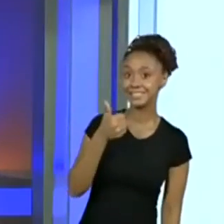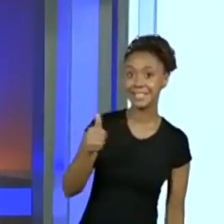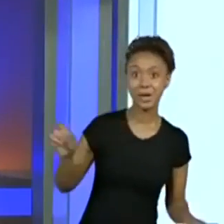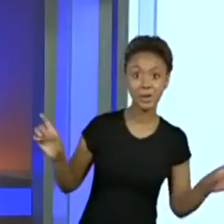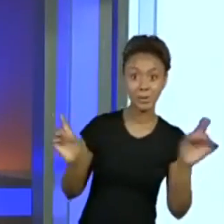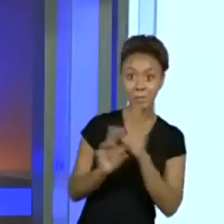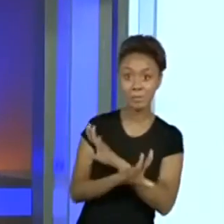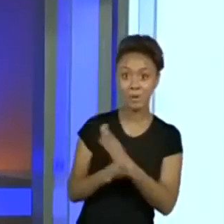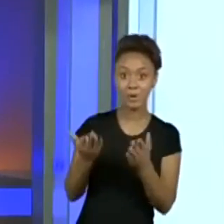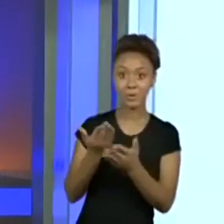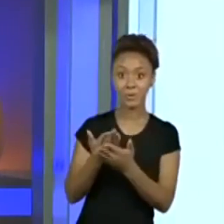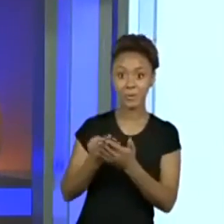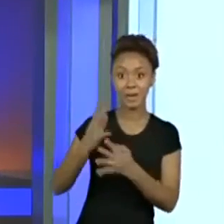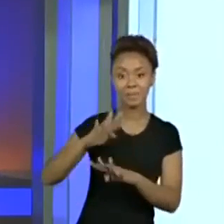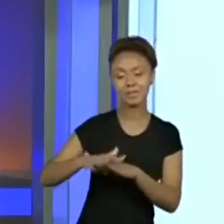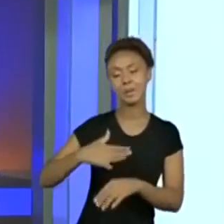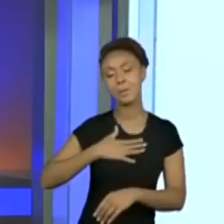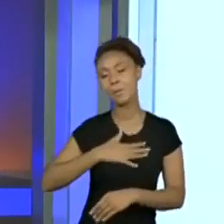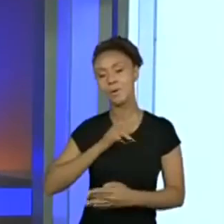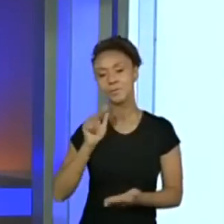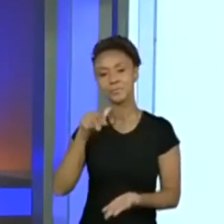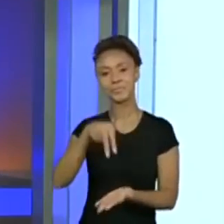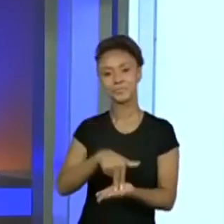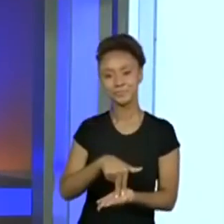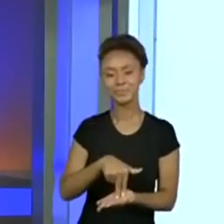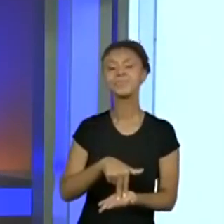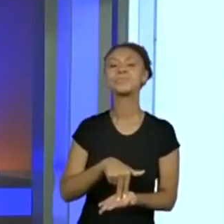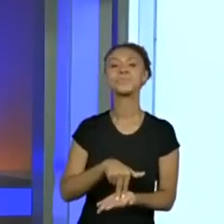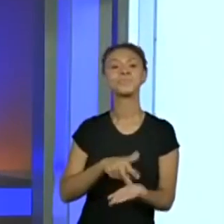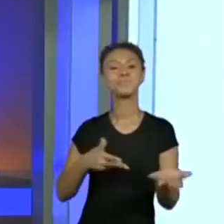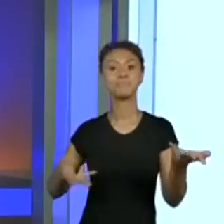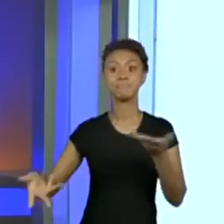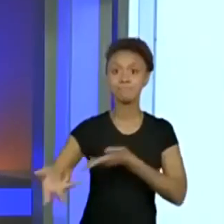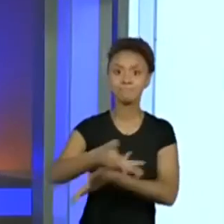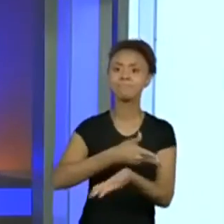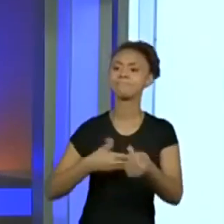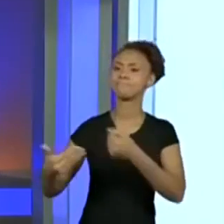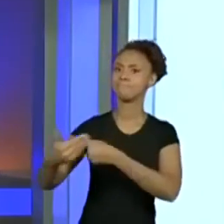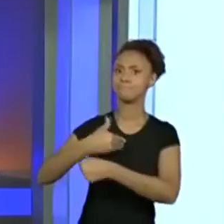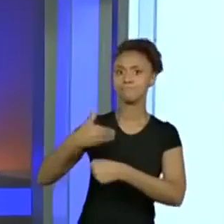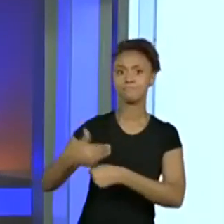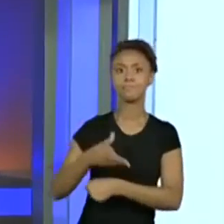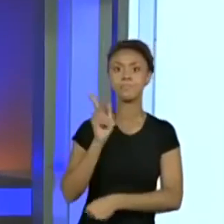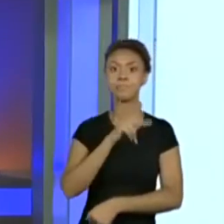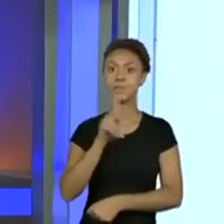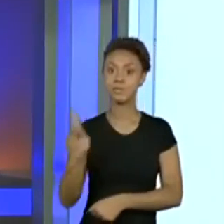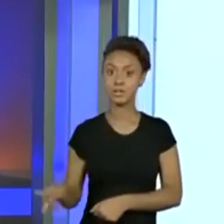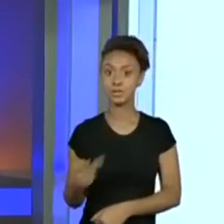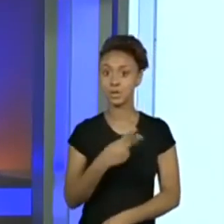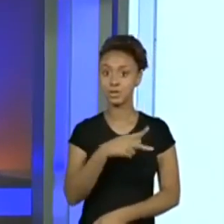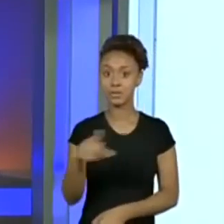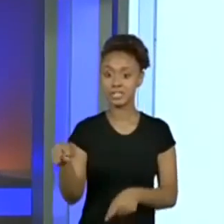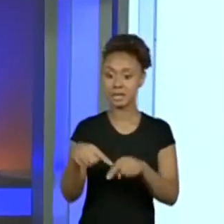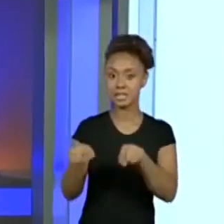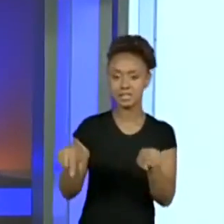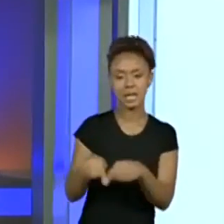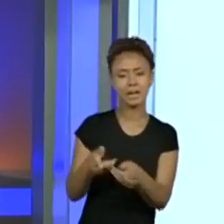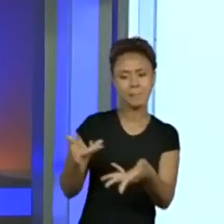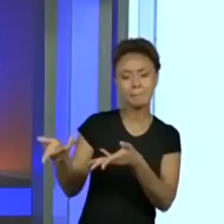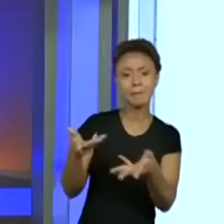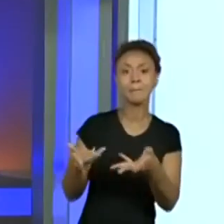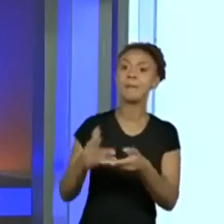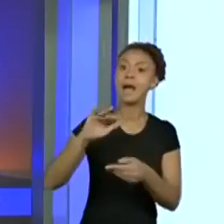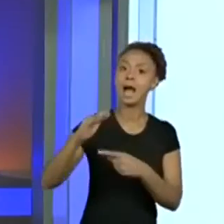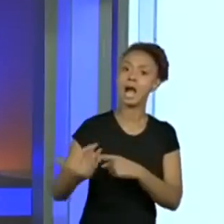mais uma aula de matemática? É um prazer estar aqui com vocês. Interajam muito com a professora de sala de vocês para vocês complementarem a